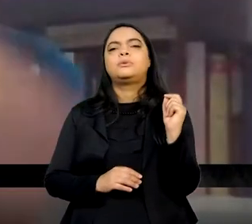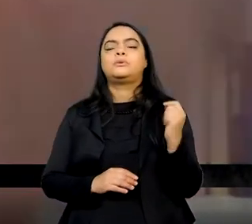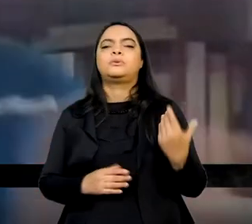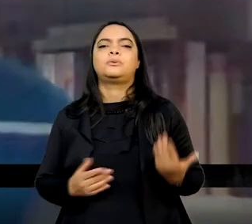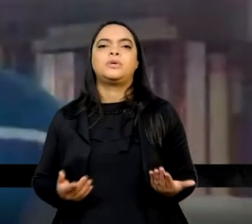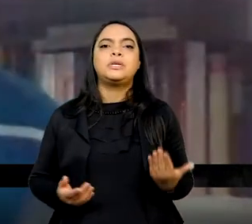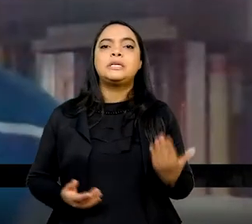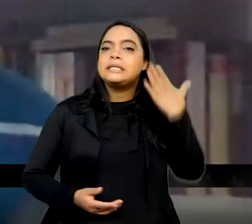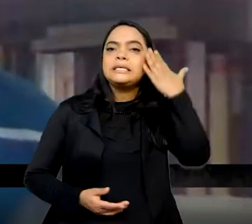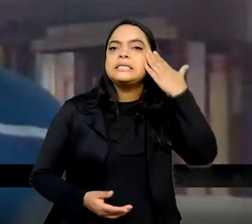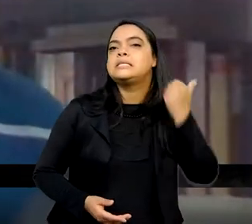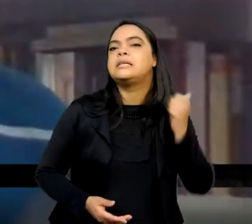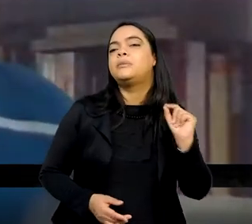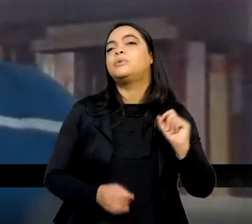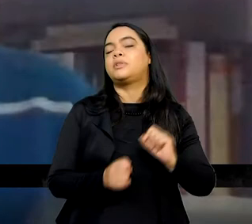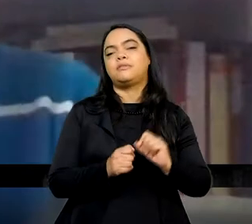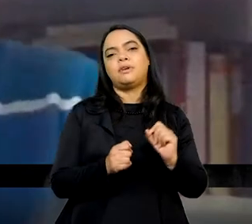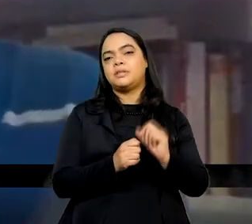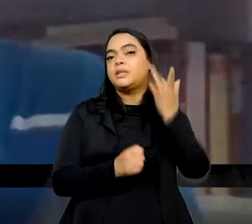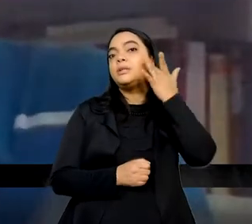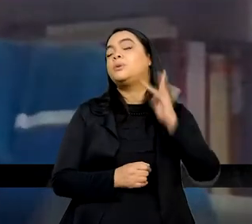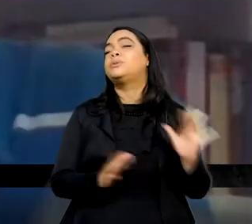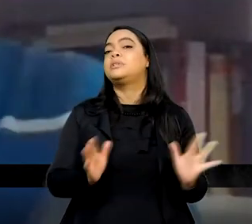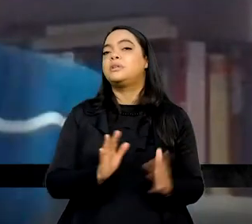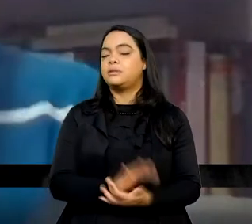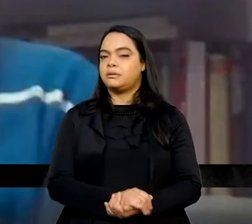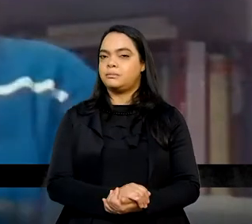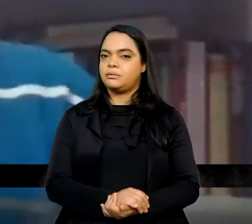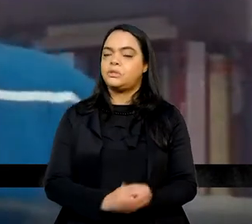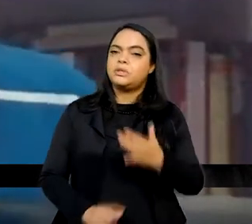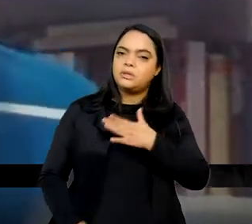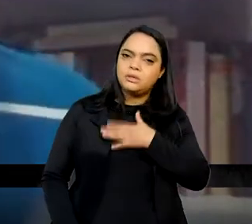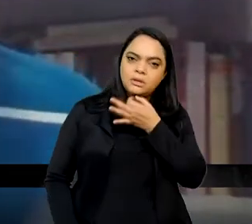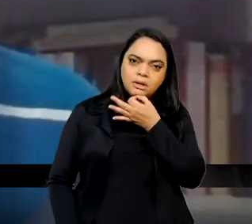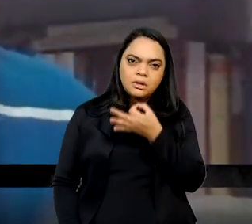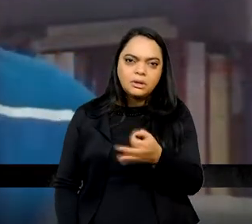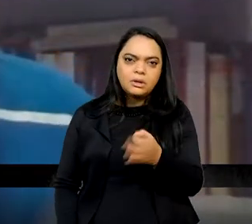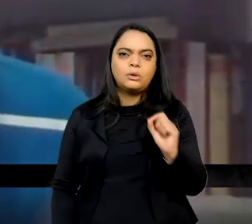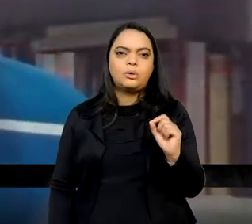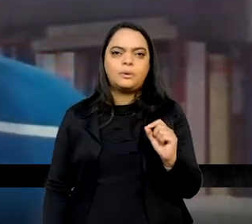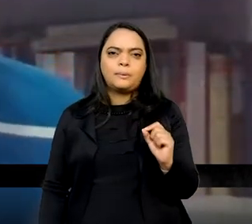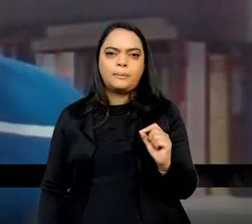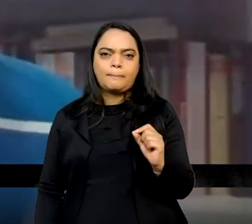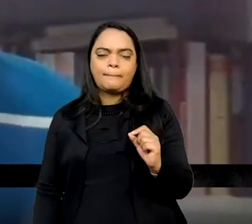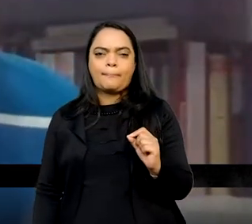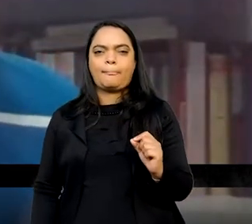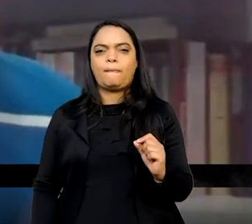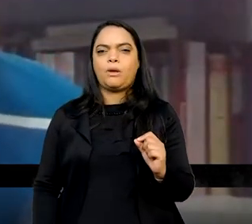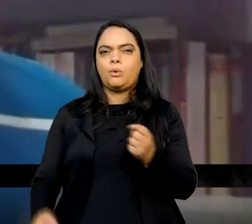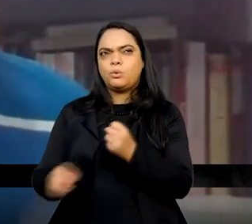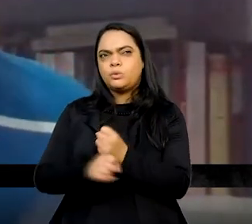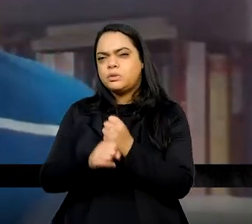tinha conhecimento para fazer. Então, eu acho aquela parte do Rodeador, né, em 20,